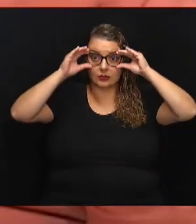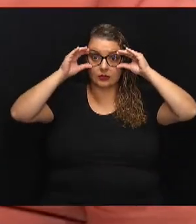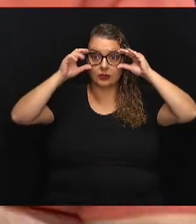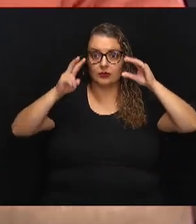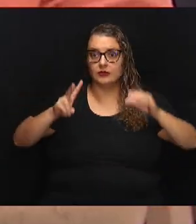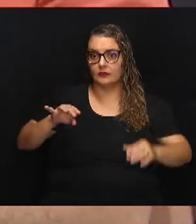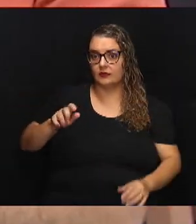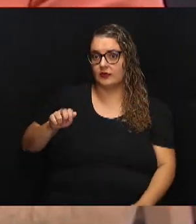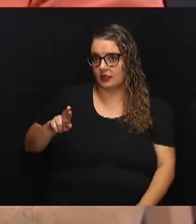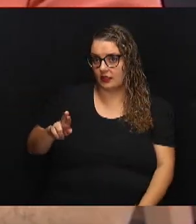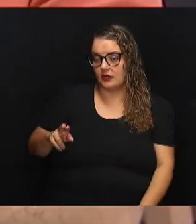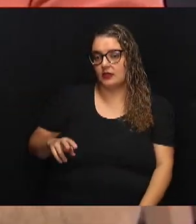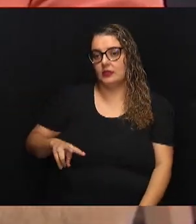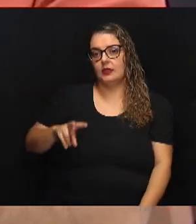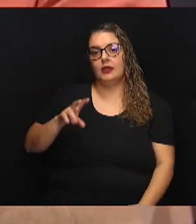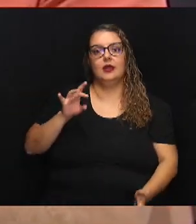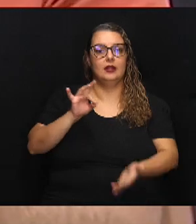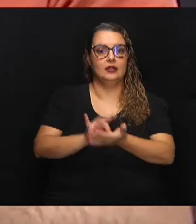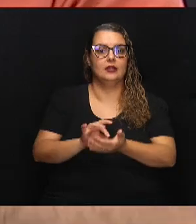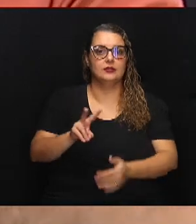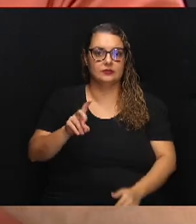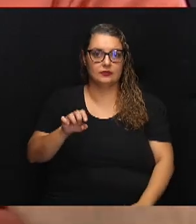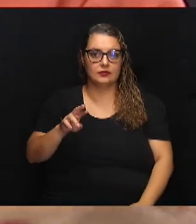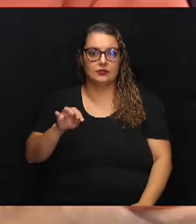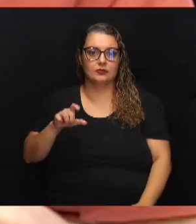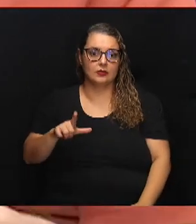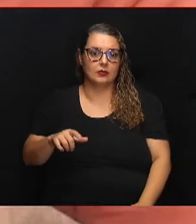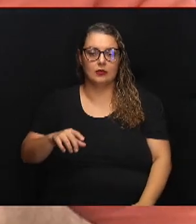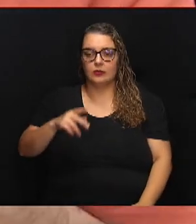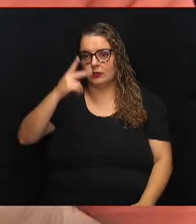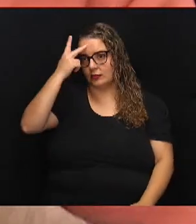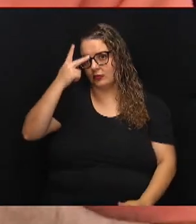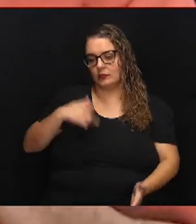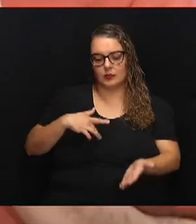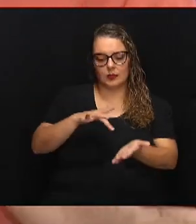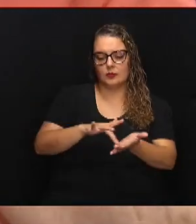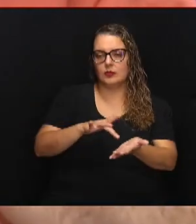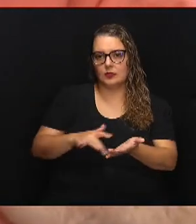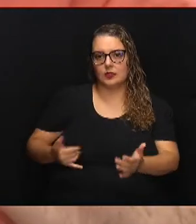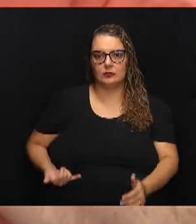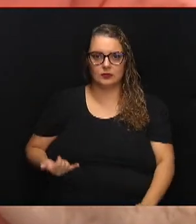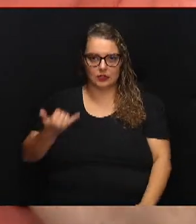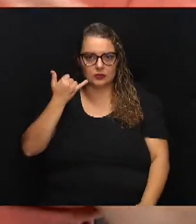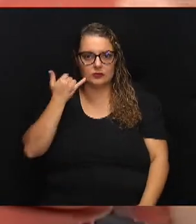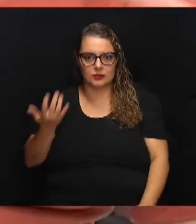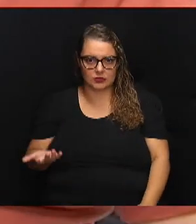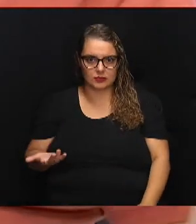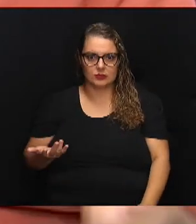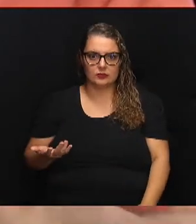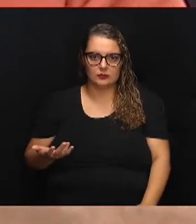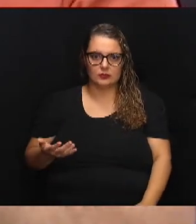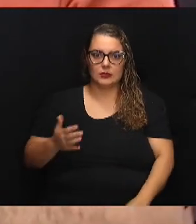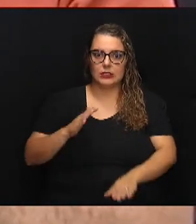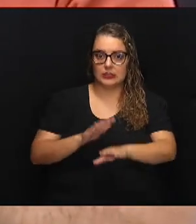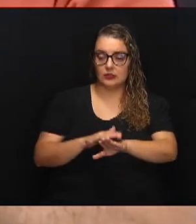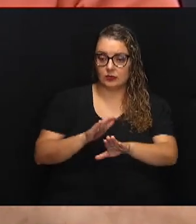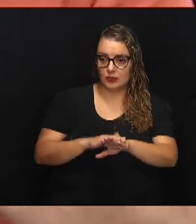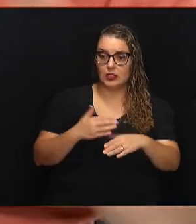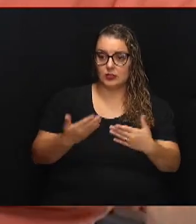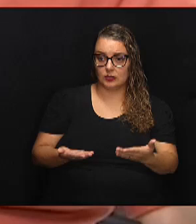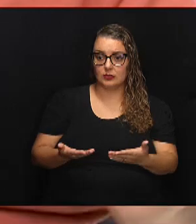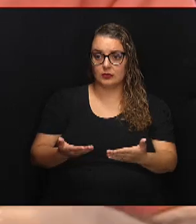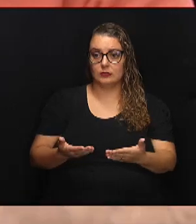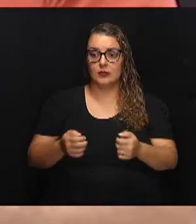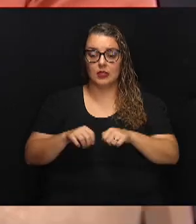realidade virtual, ou mesmo ali no smartphone, no tablet. Então, a atuação, ela